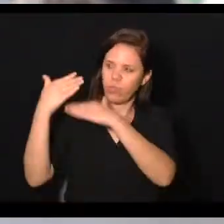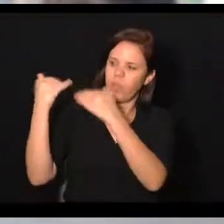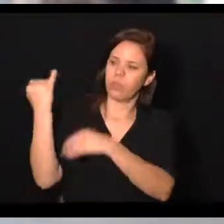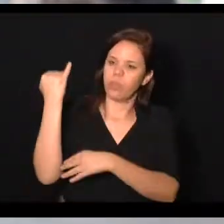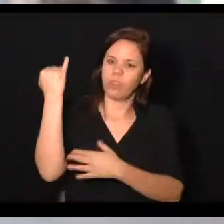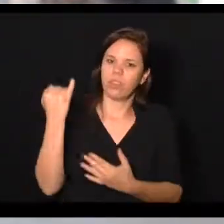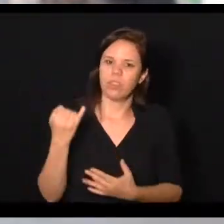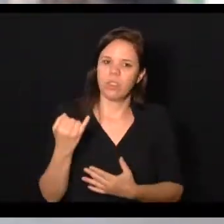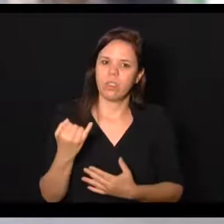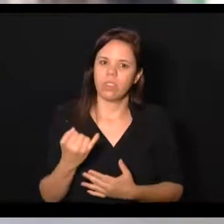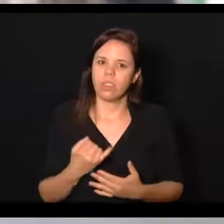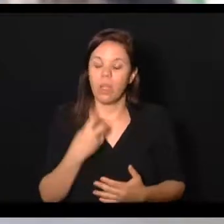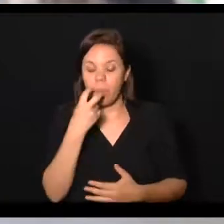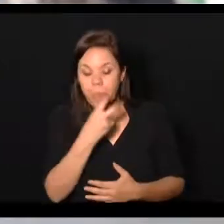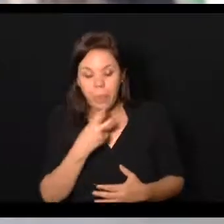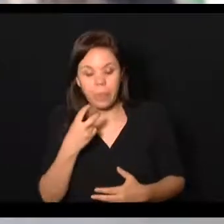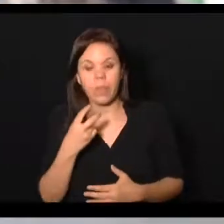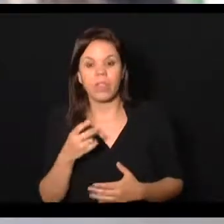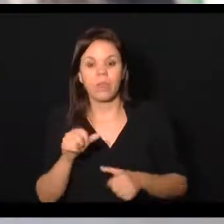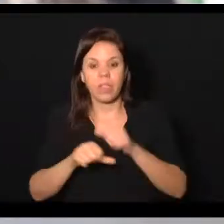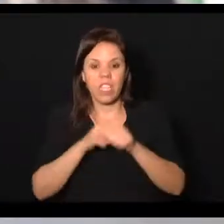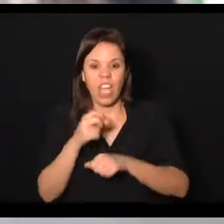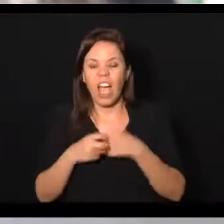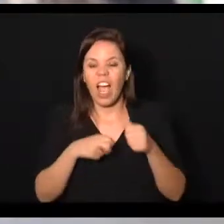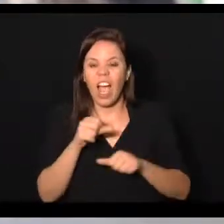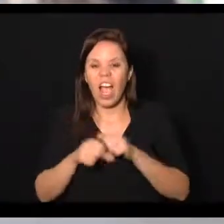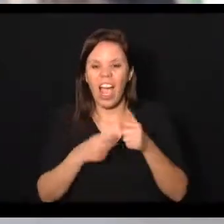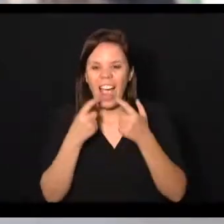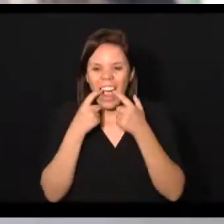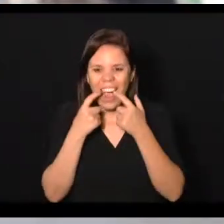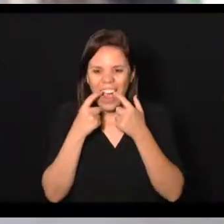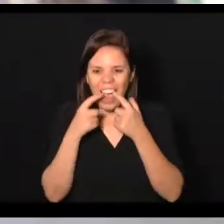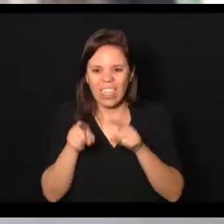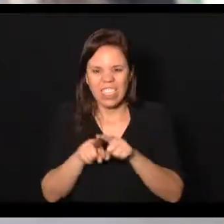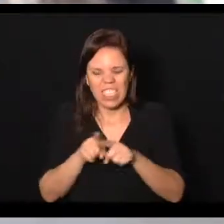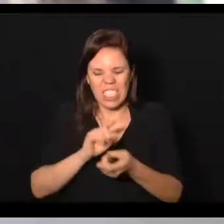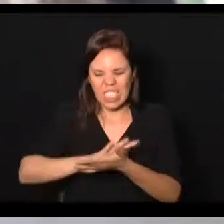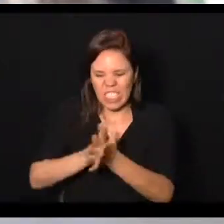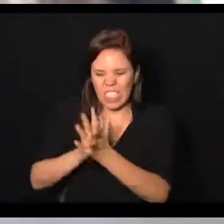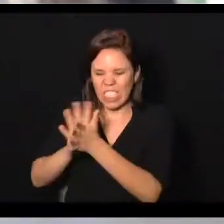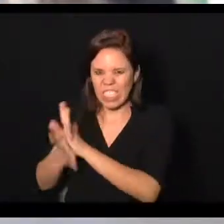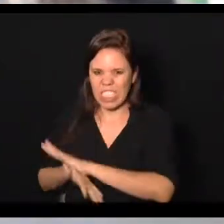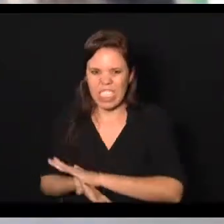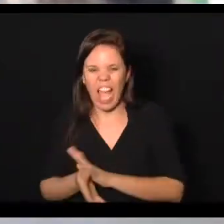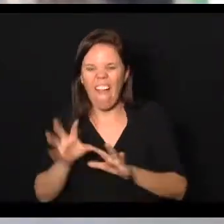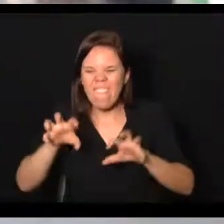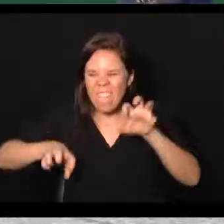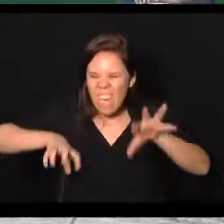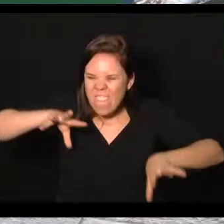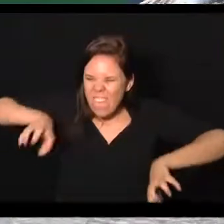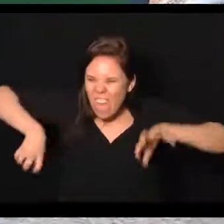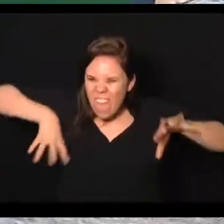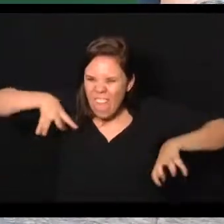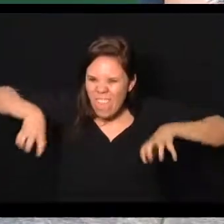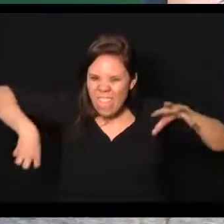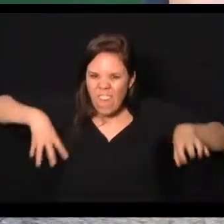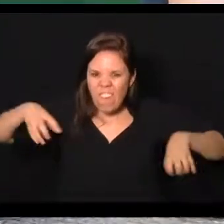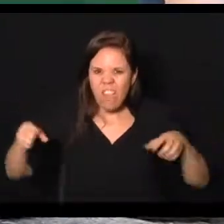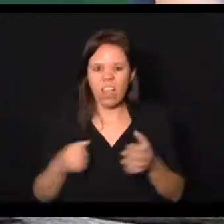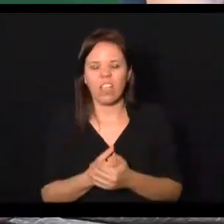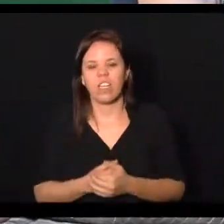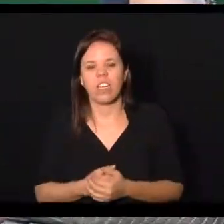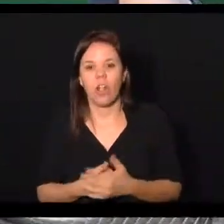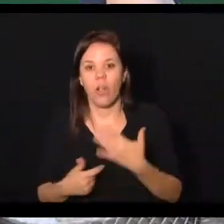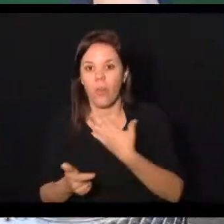que é a fase oral e a fase de troca de dente. E isso faz com que o cão destrua as coisas e queira morder essas coisas. Neste momento, o papel